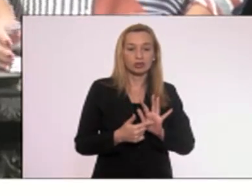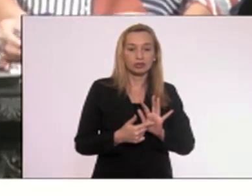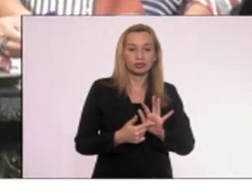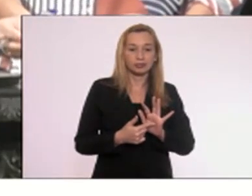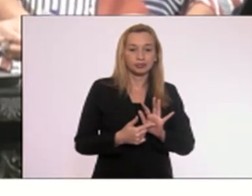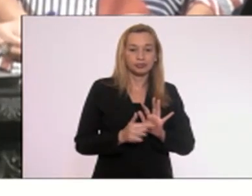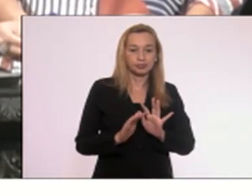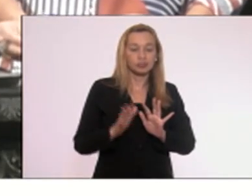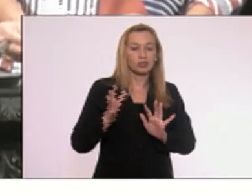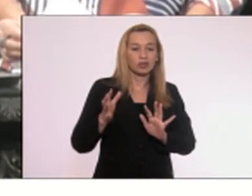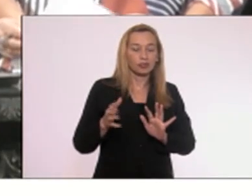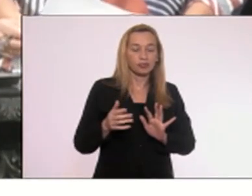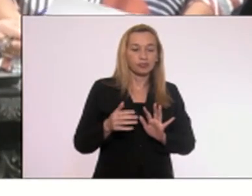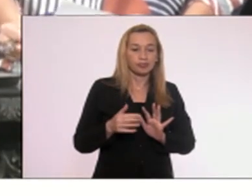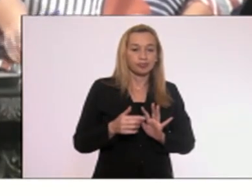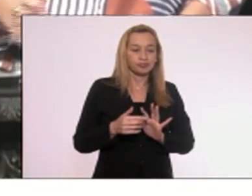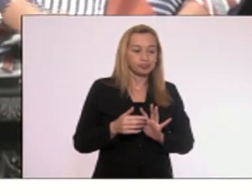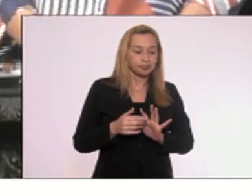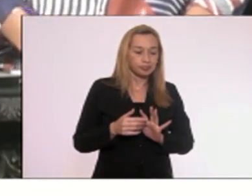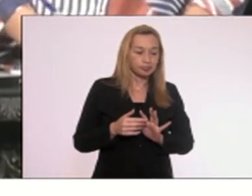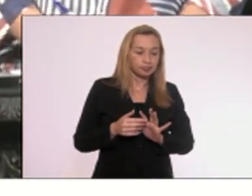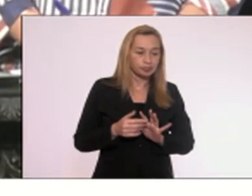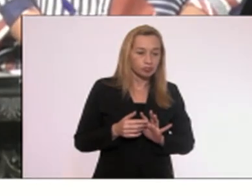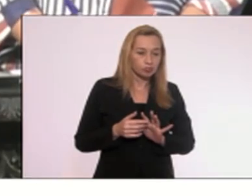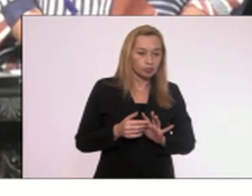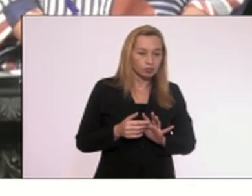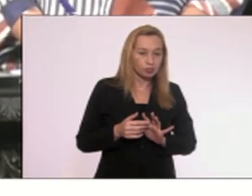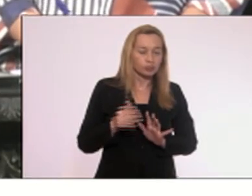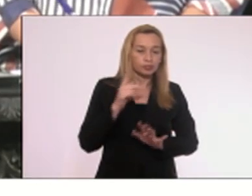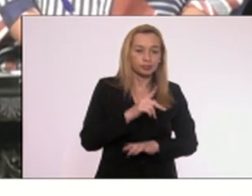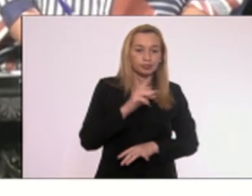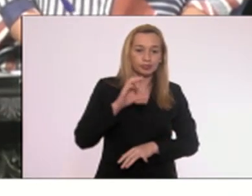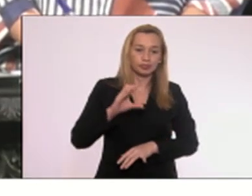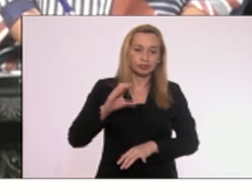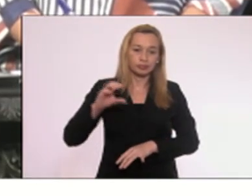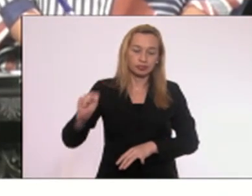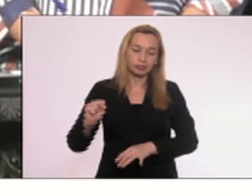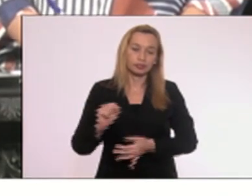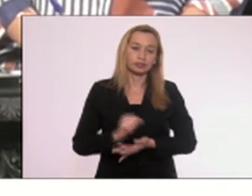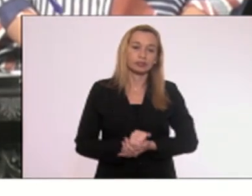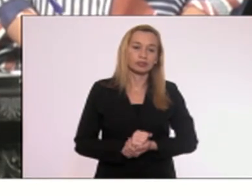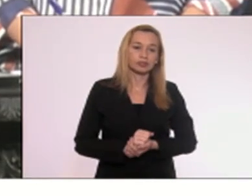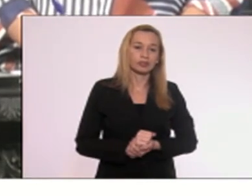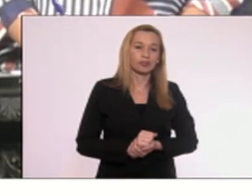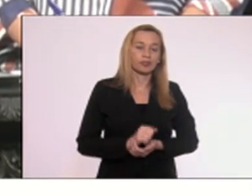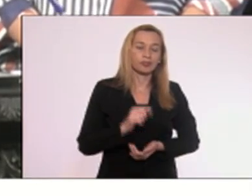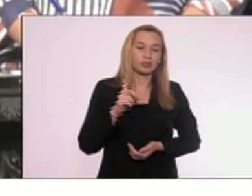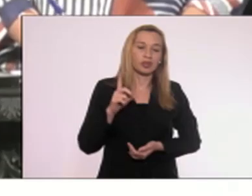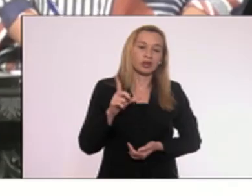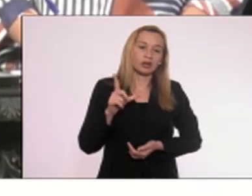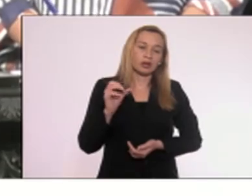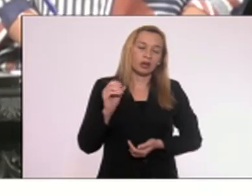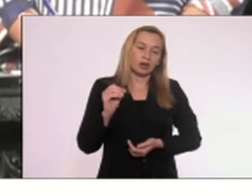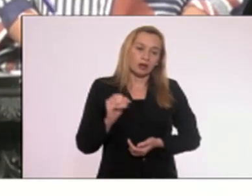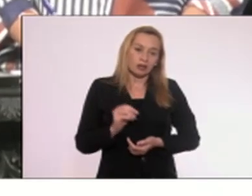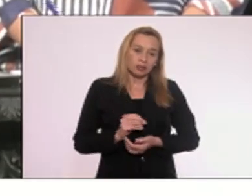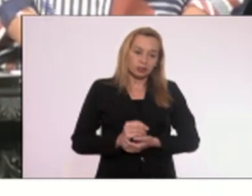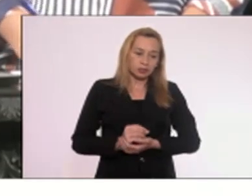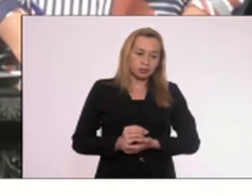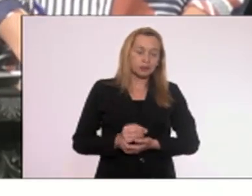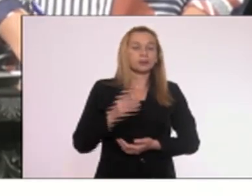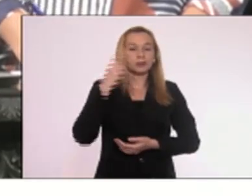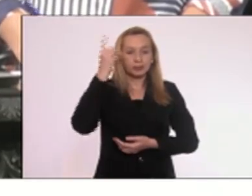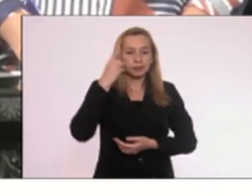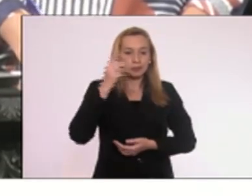aqui salvo destaque. Salvo destaque do PCCS. Da LO. E da Lucinha. Da